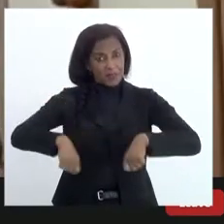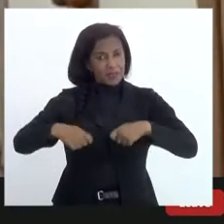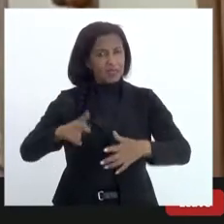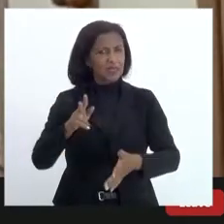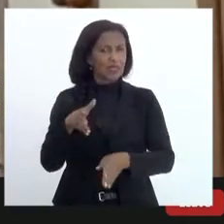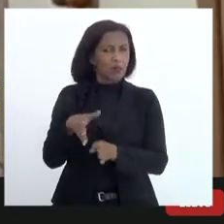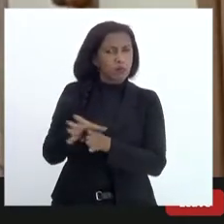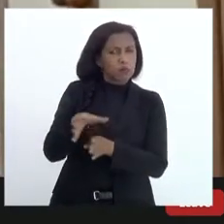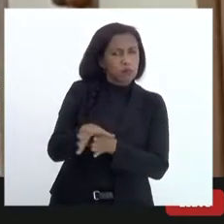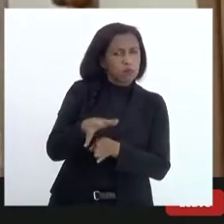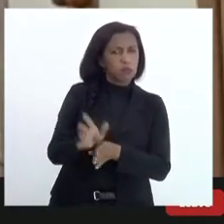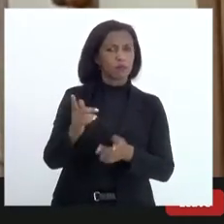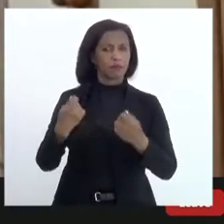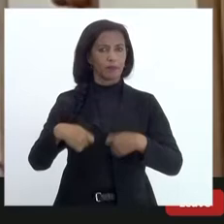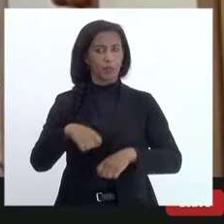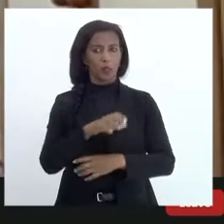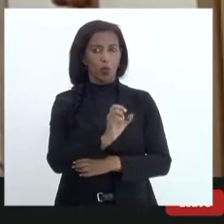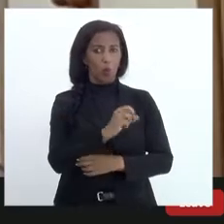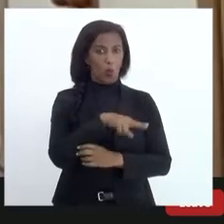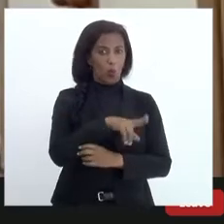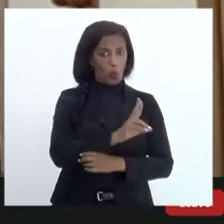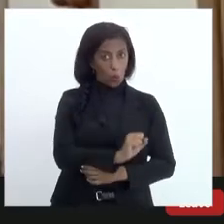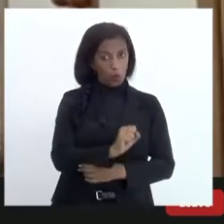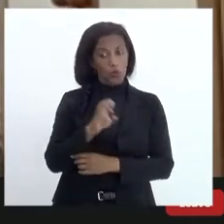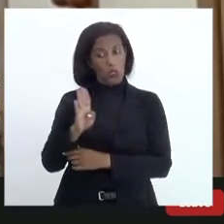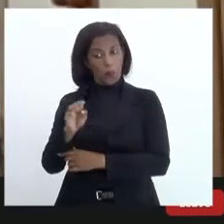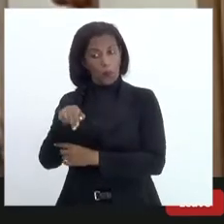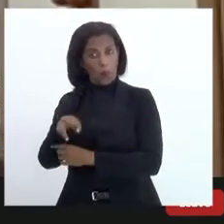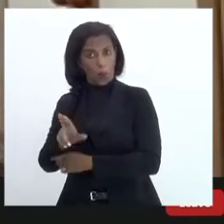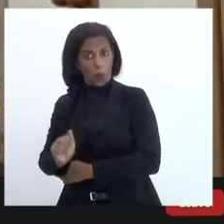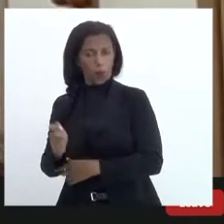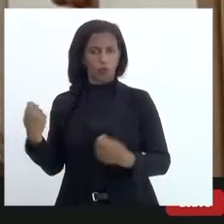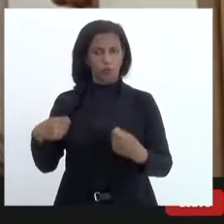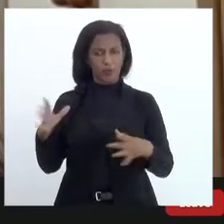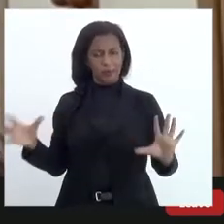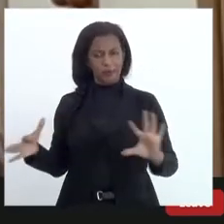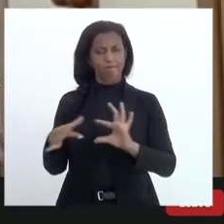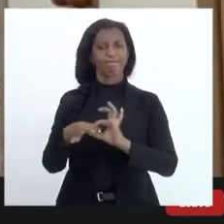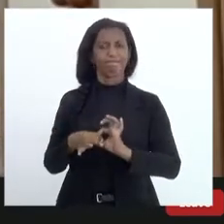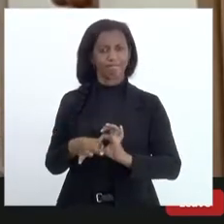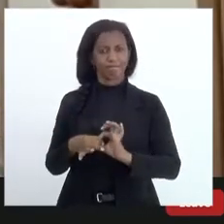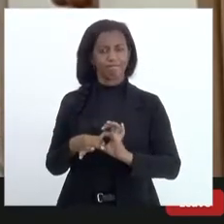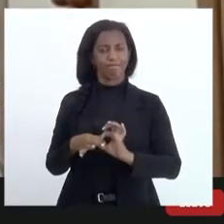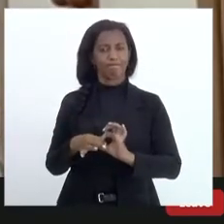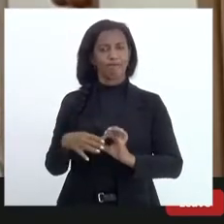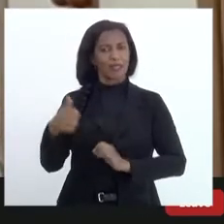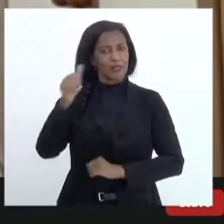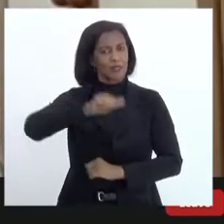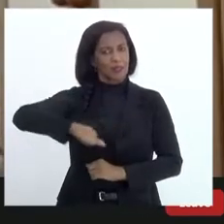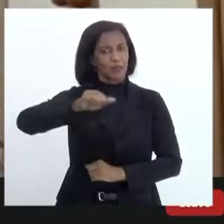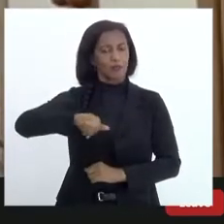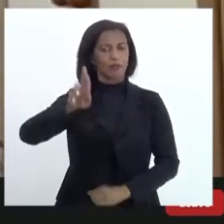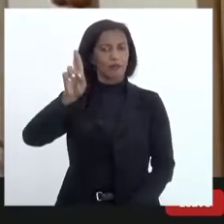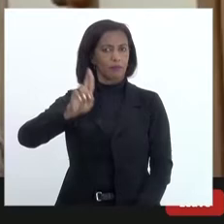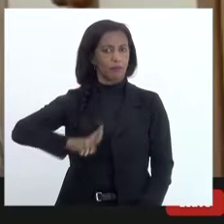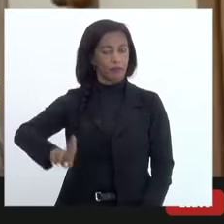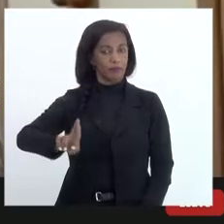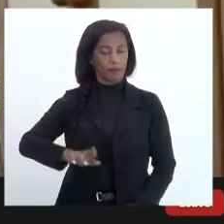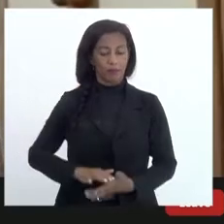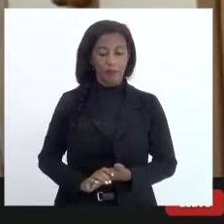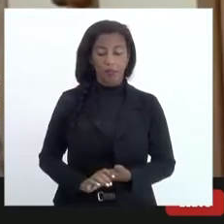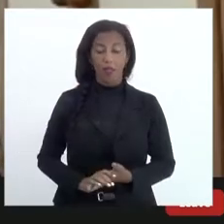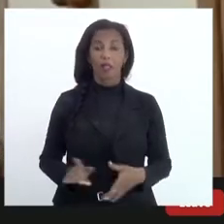né, sobre o ônus e o bônus de se regularizar essas associações religiosas. Em